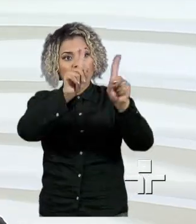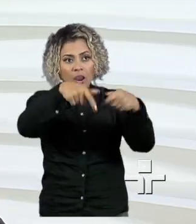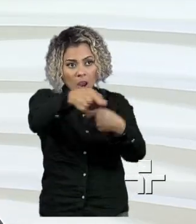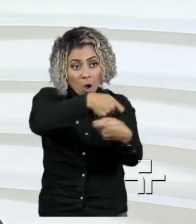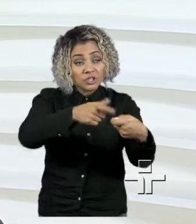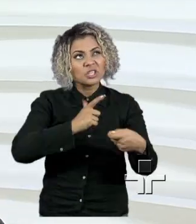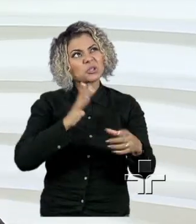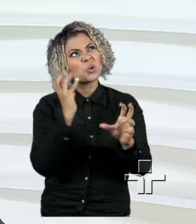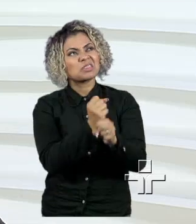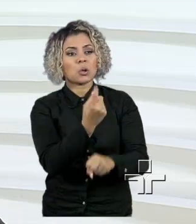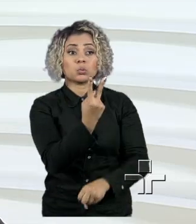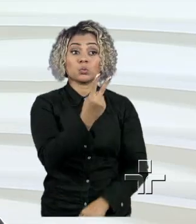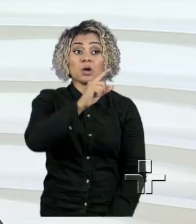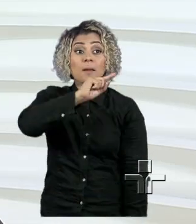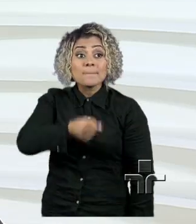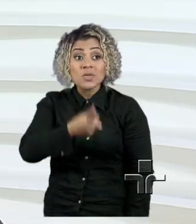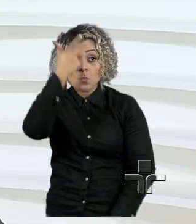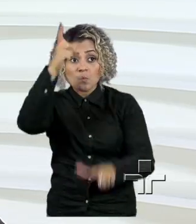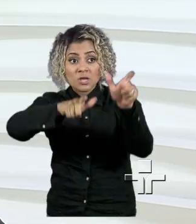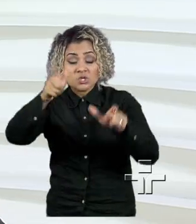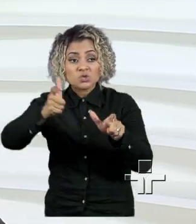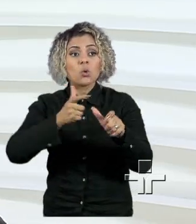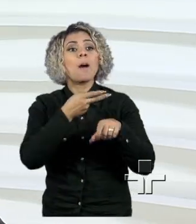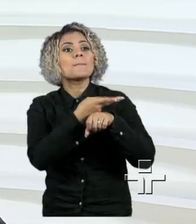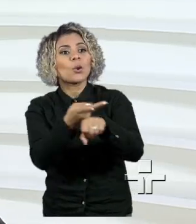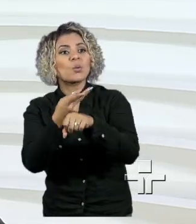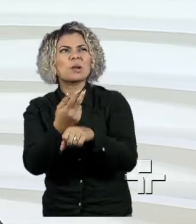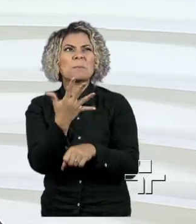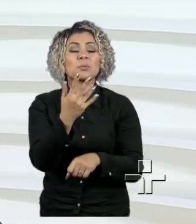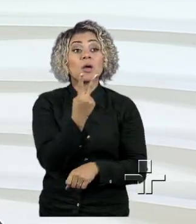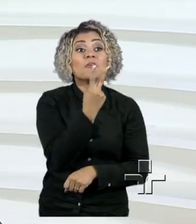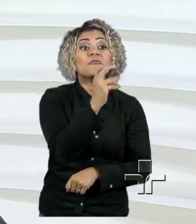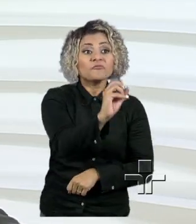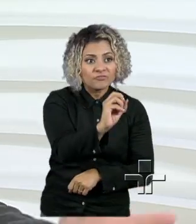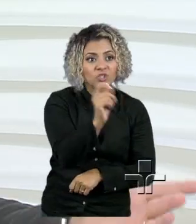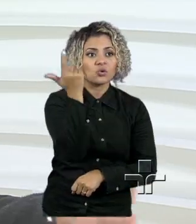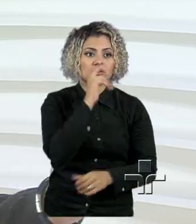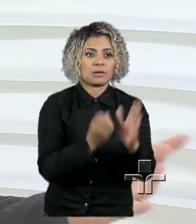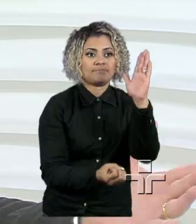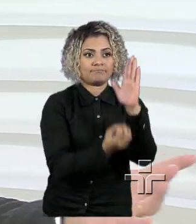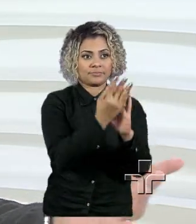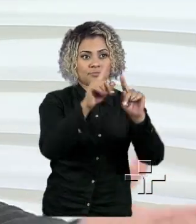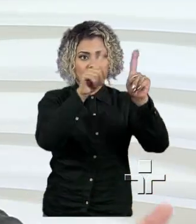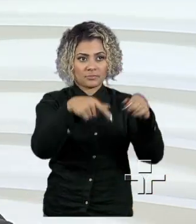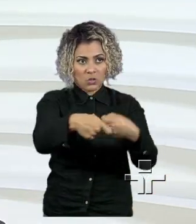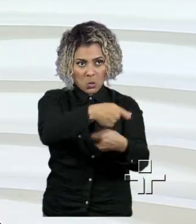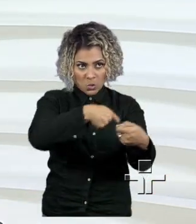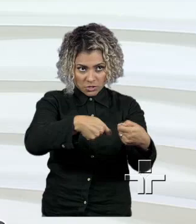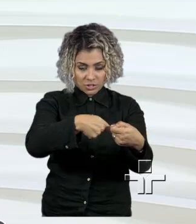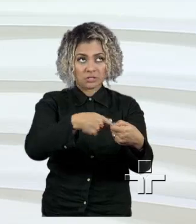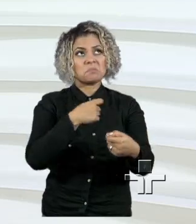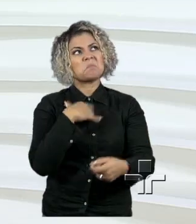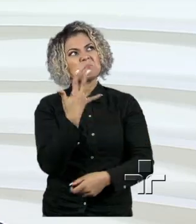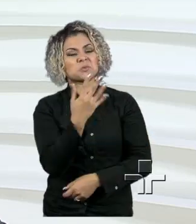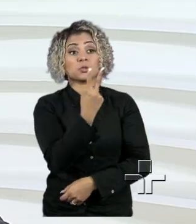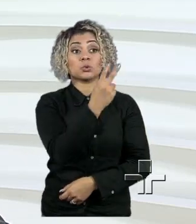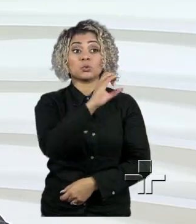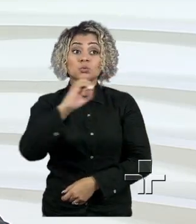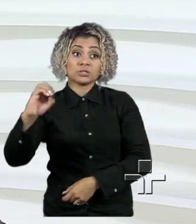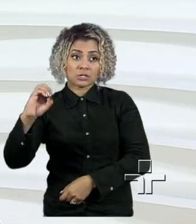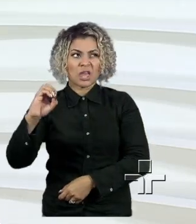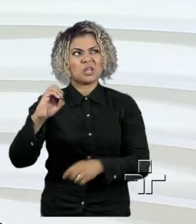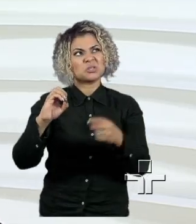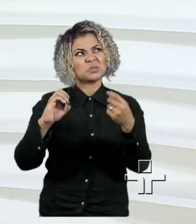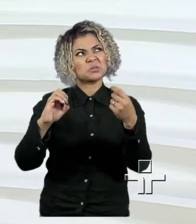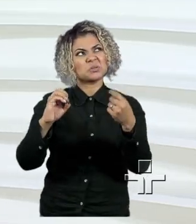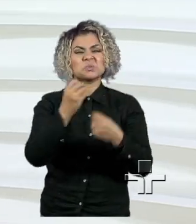2 mil pessoas que nos procuram por mês, das quais apenas 20 abrem loja. A gente tem aí aberto uma média de 200 lojas, entre 150